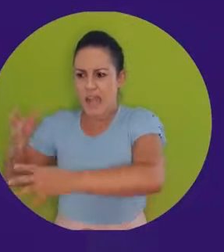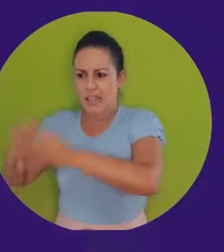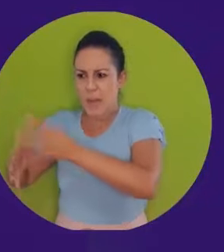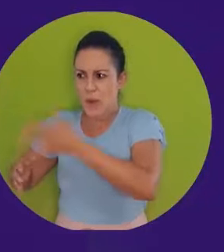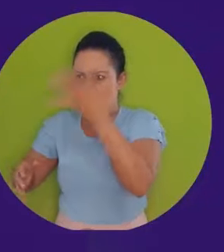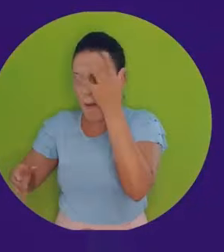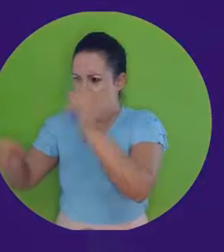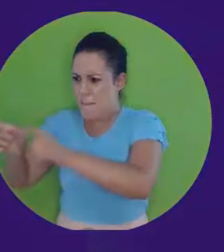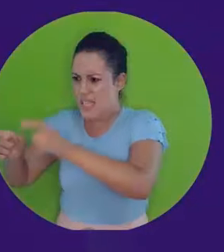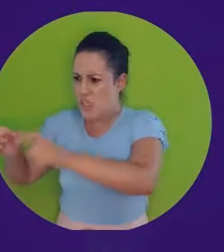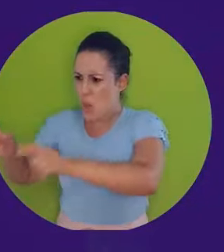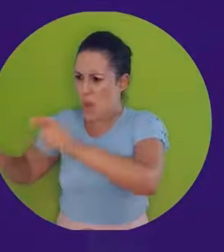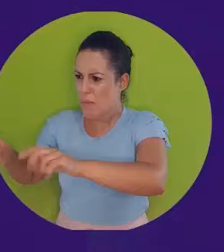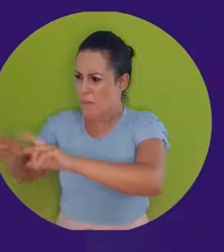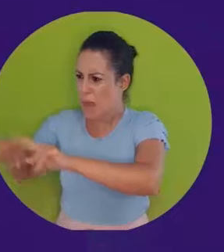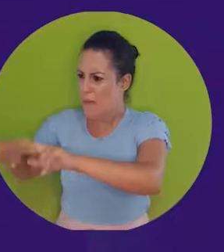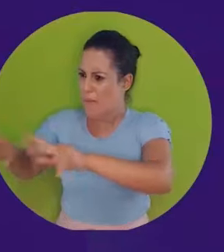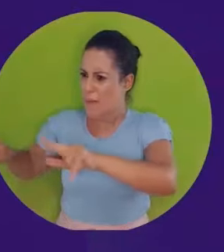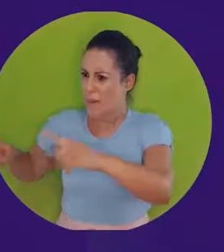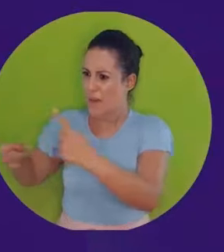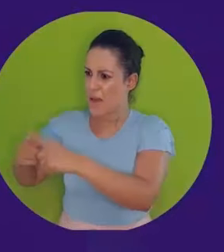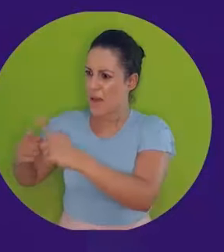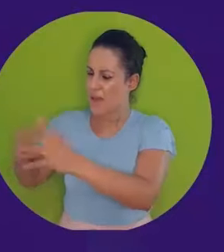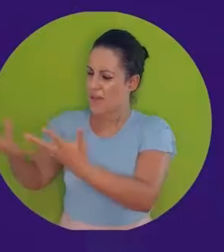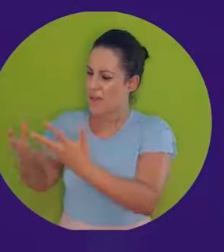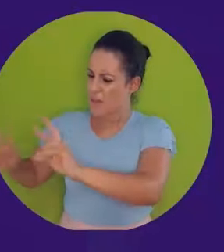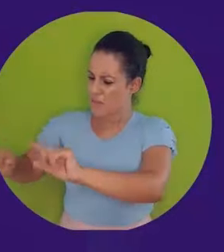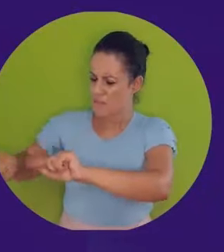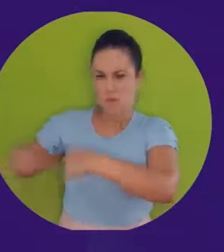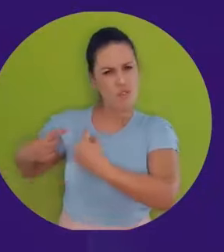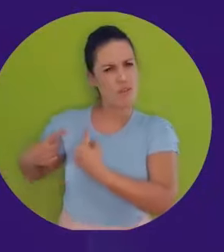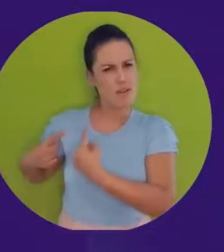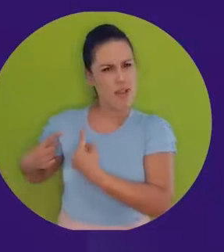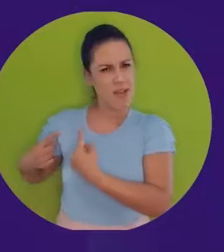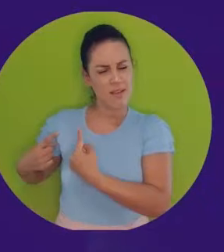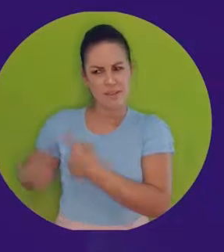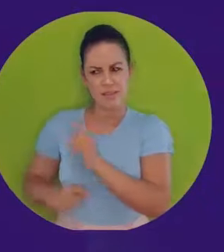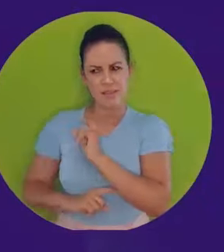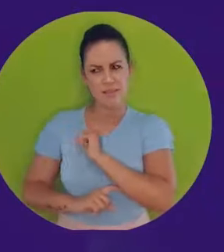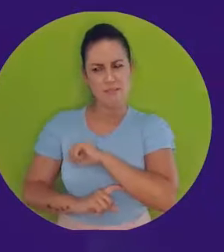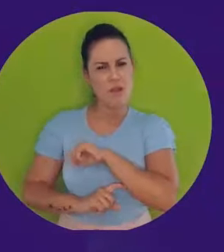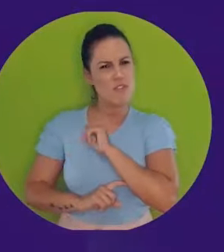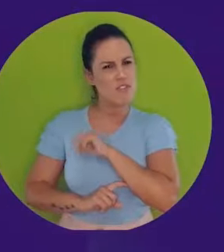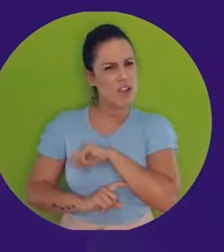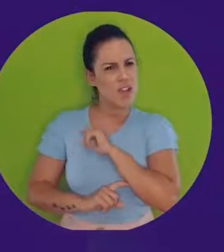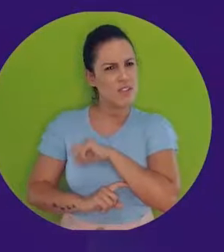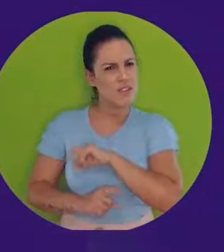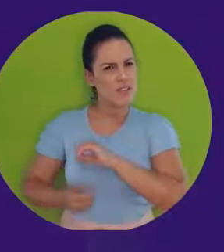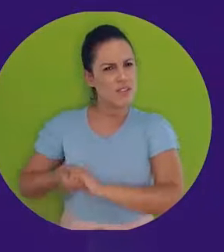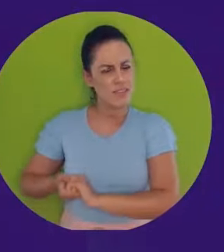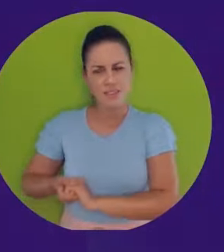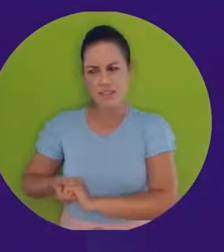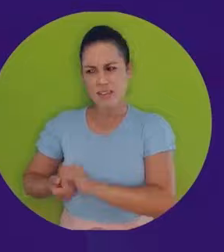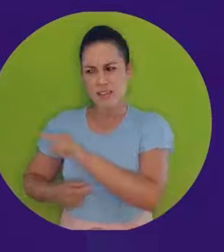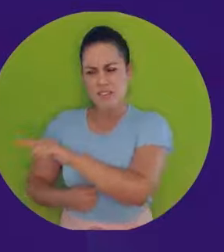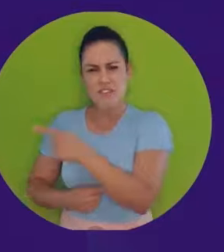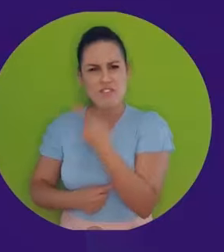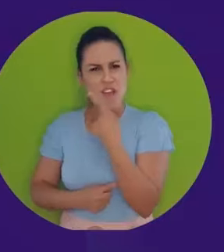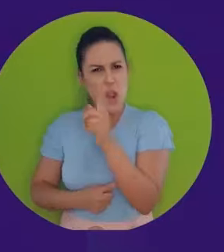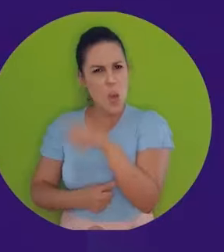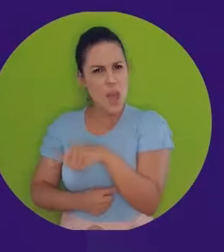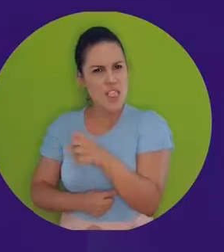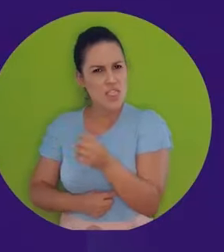1 ano. Prejudicando milhares de pessoas apenas para tentar me atingir pessoalmente. Uma